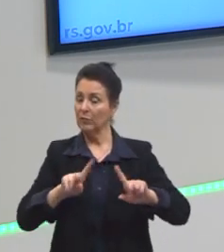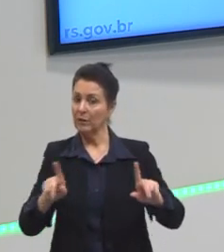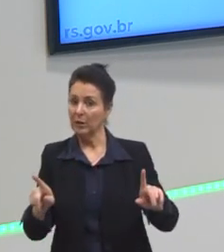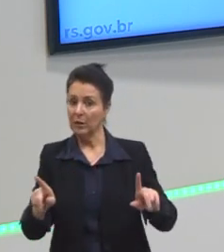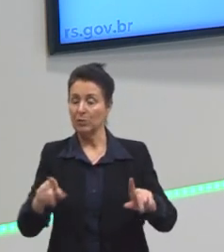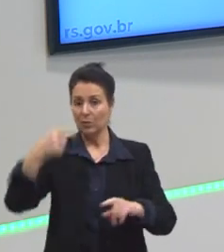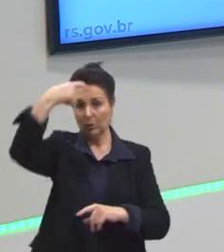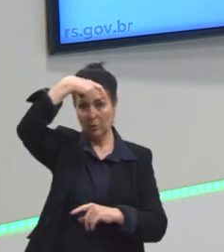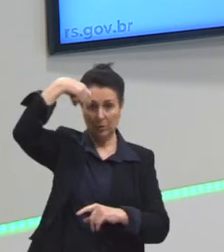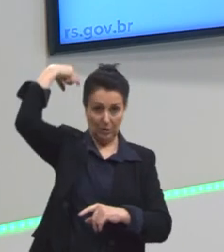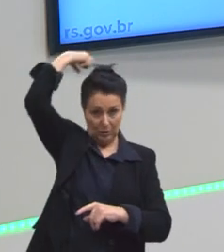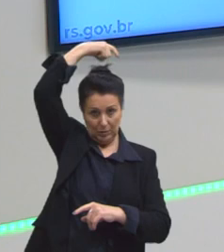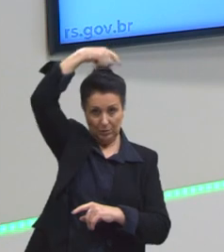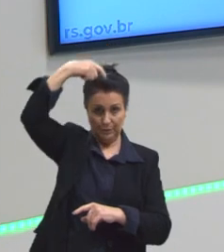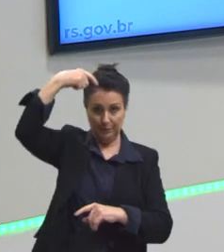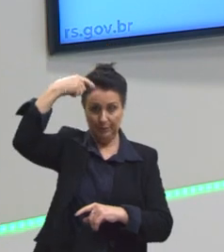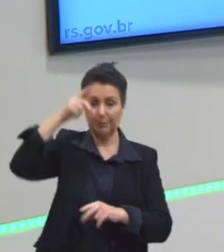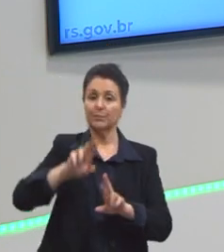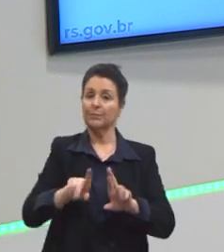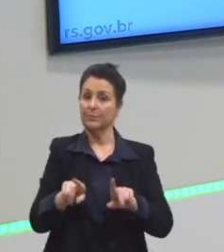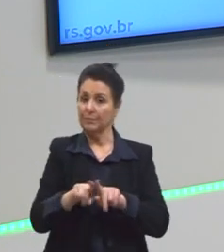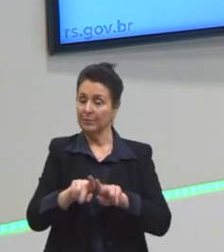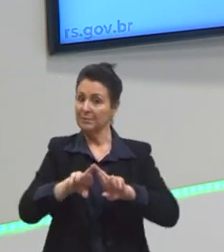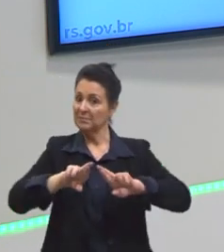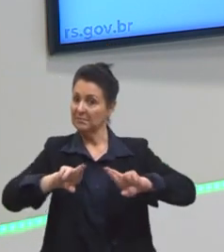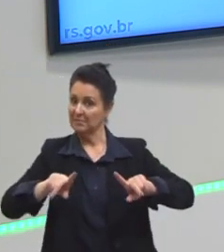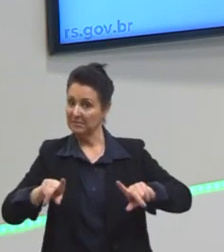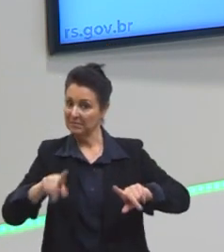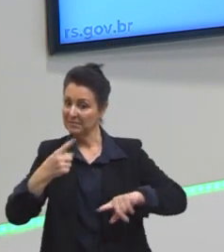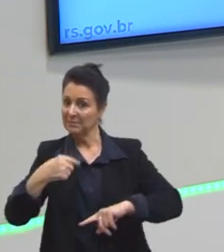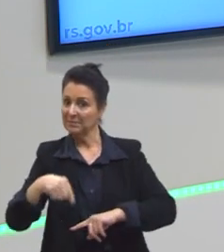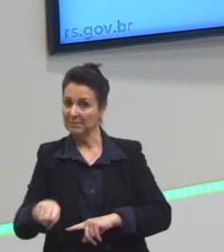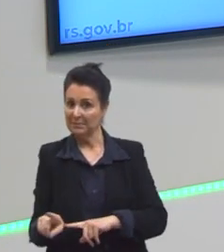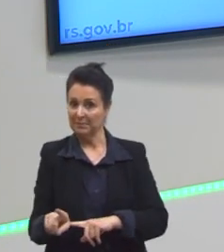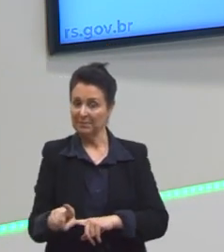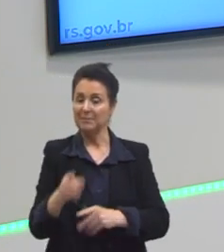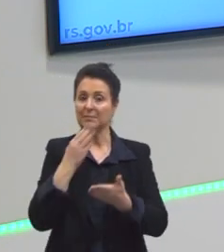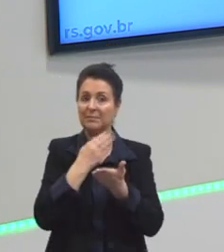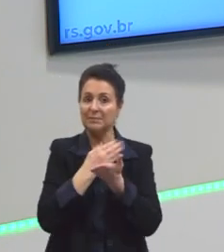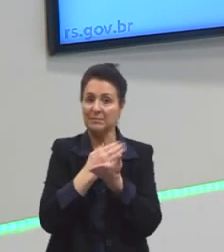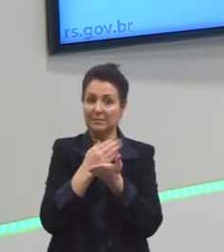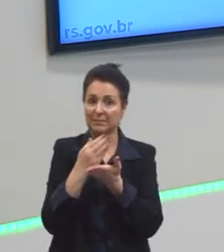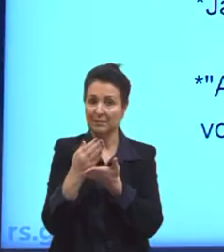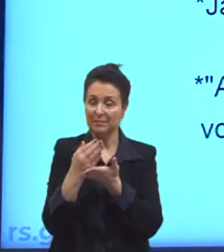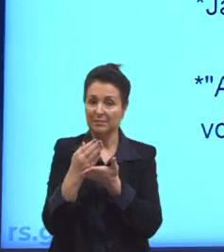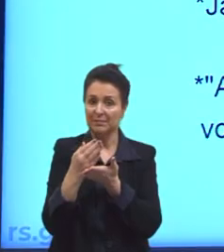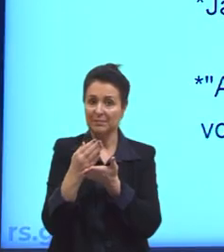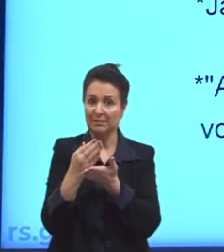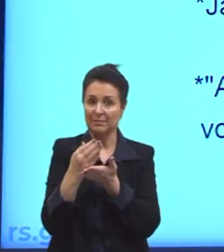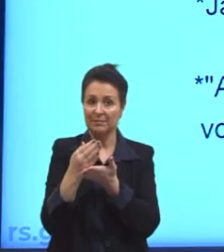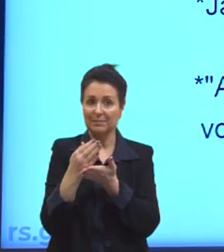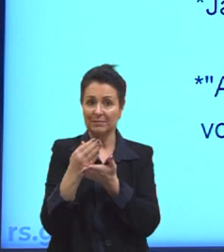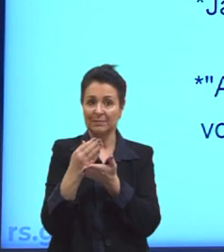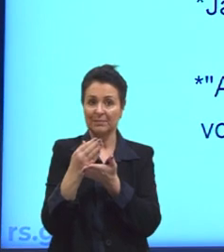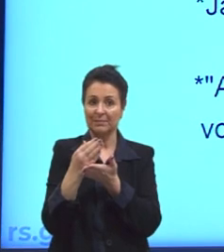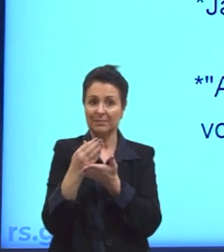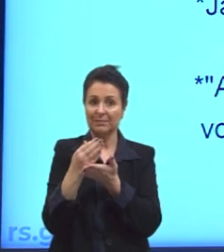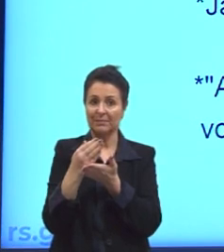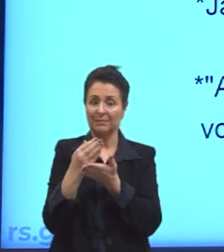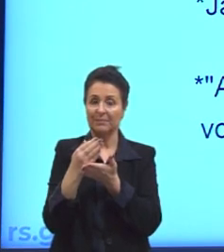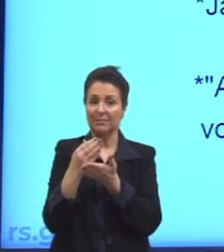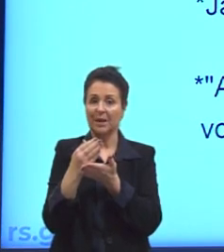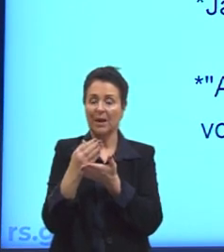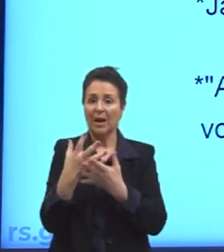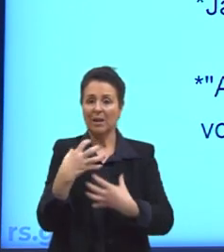em Tomás de Aquino visavam fim Bueno aí começam né a essa essa